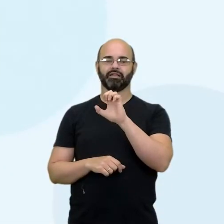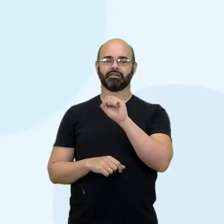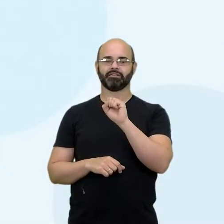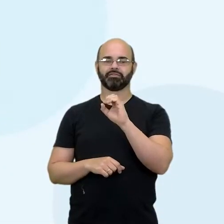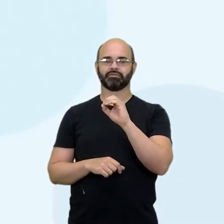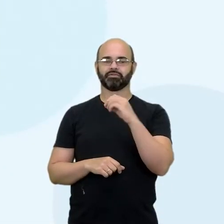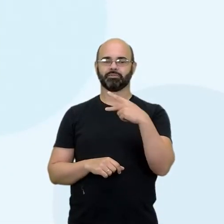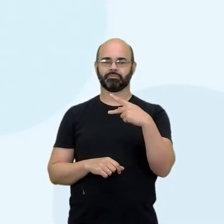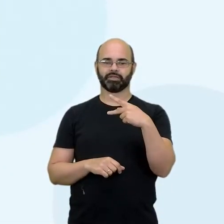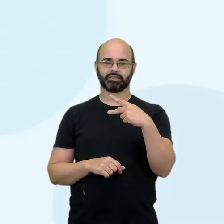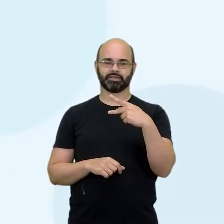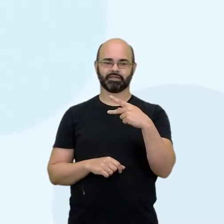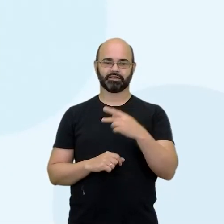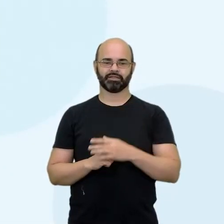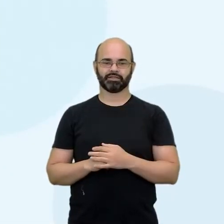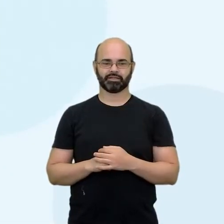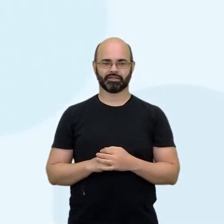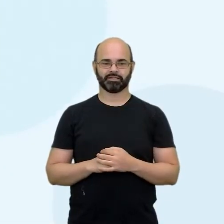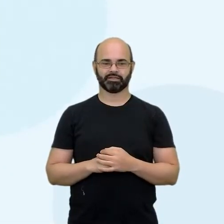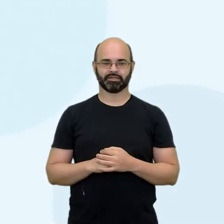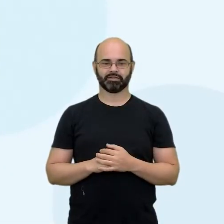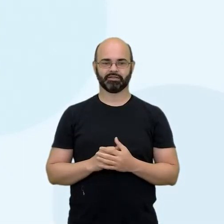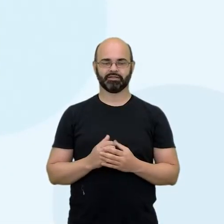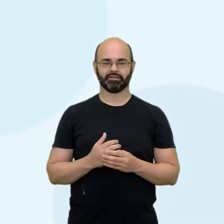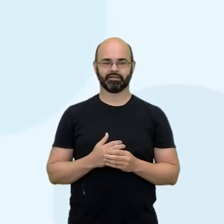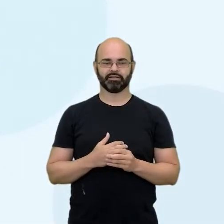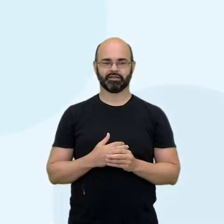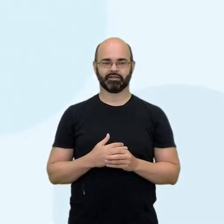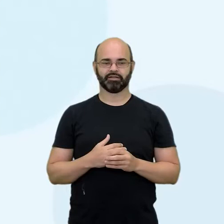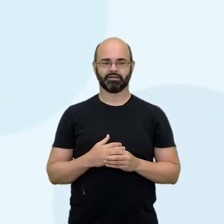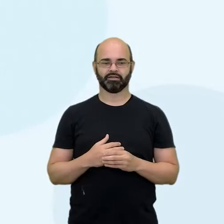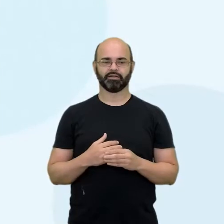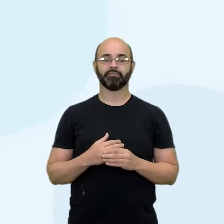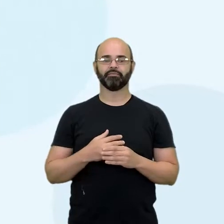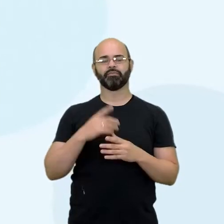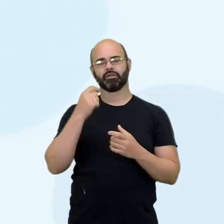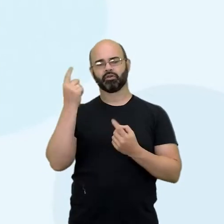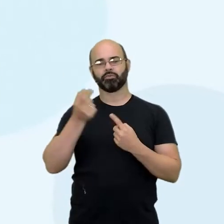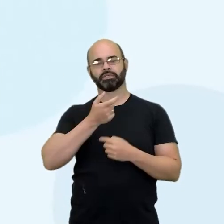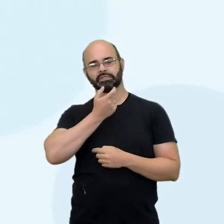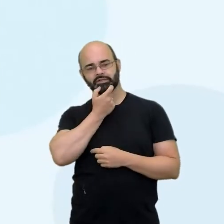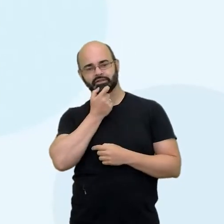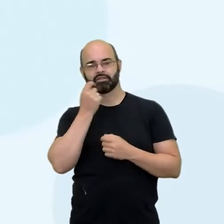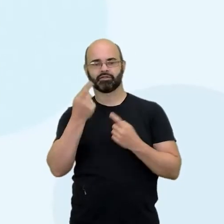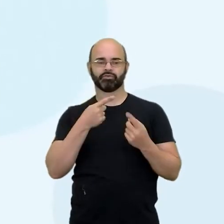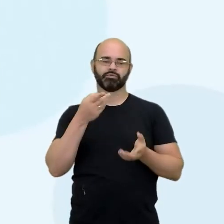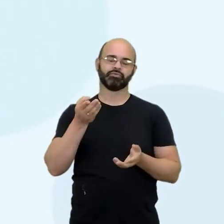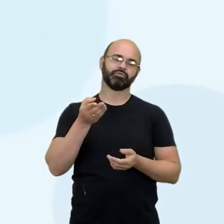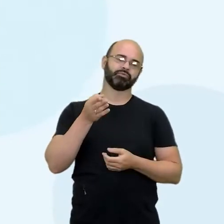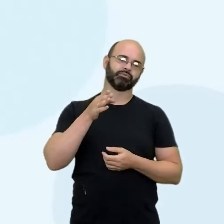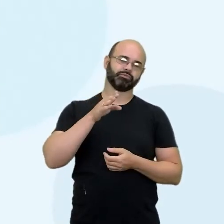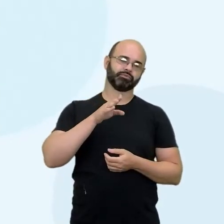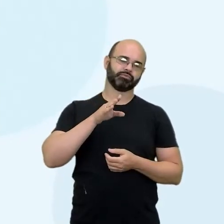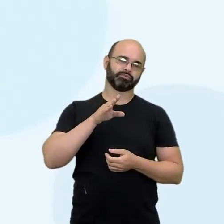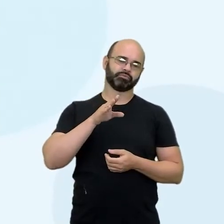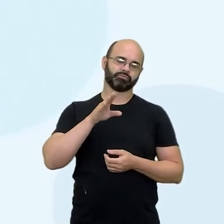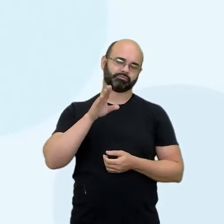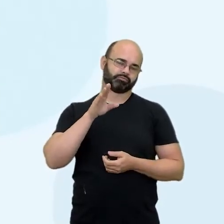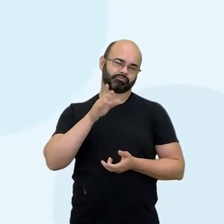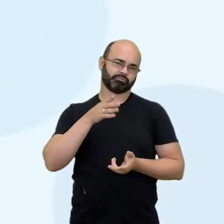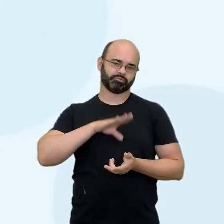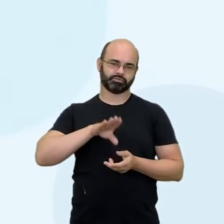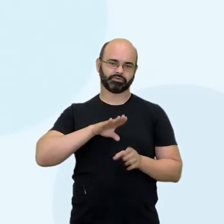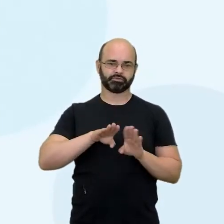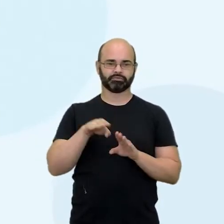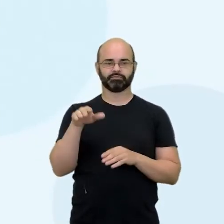ele tem algumas das versões aqui, vocês têm as versões em português, versões em inglês, se vocês quiserem ler a versão original também, né? Então